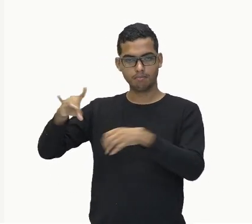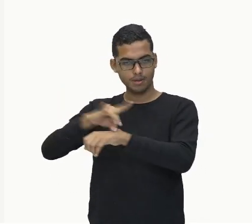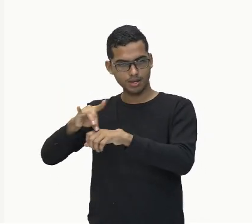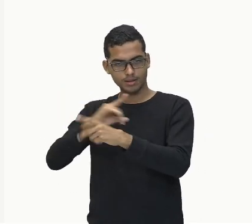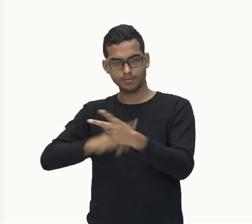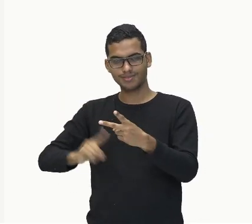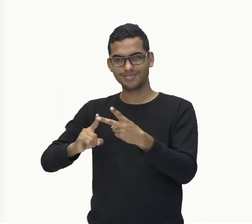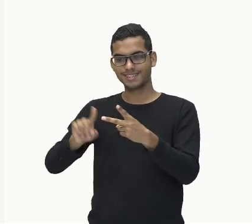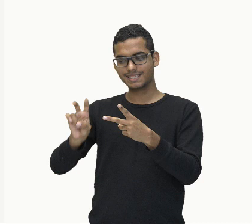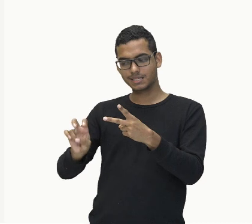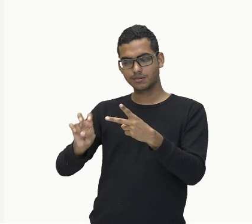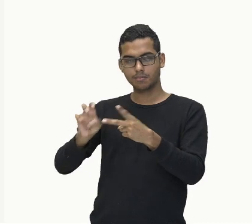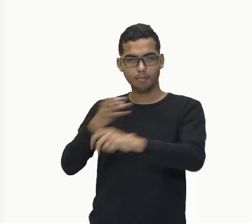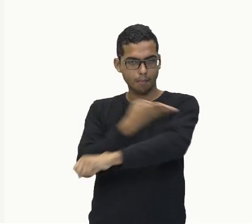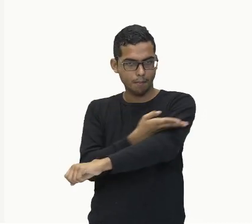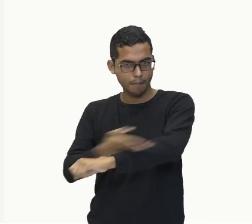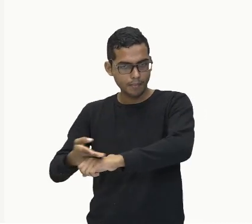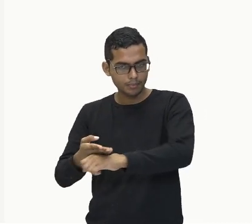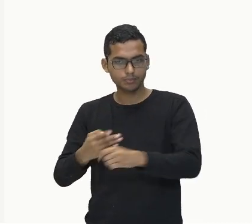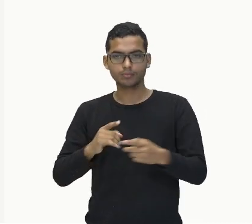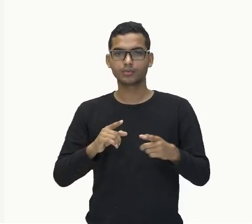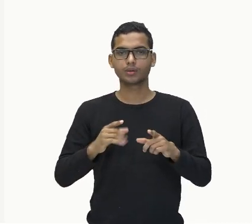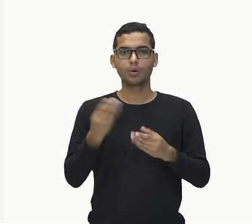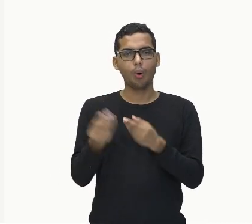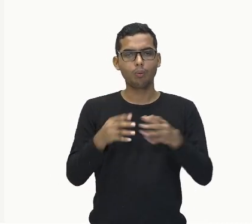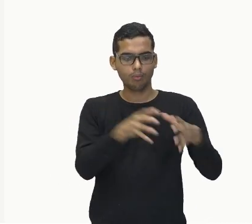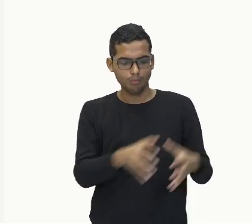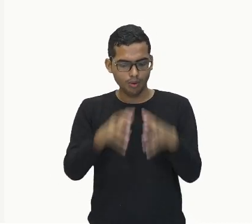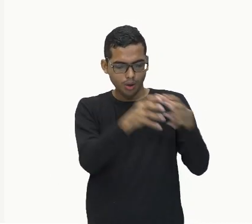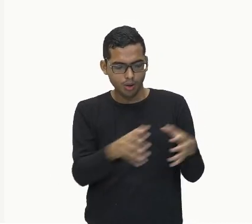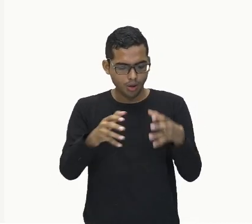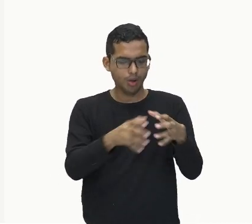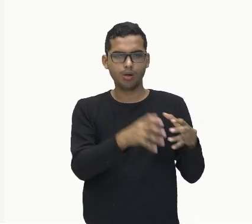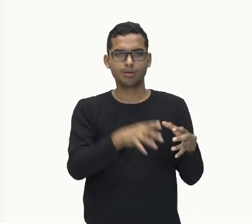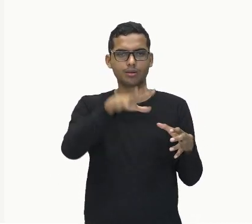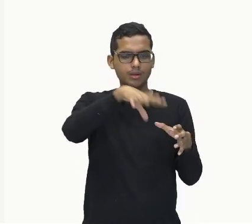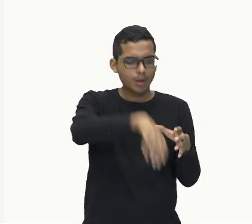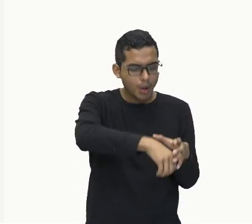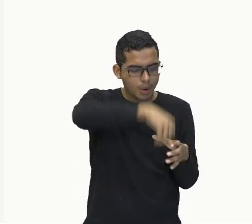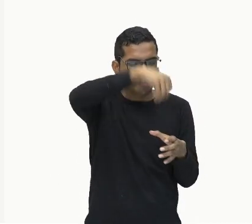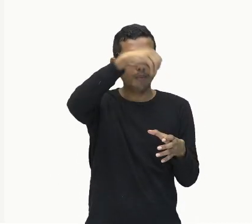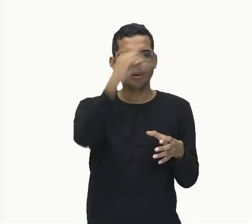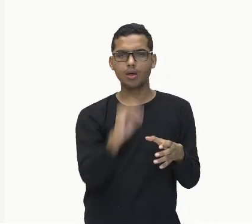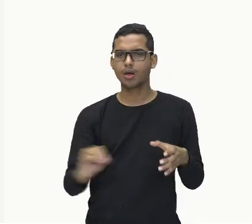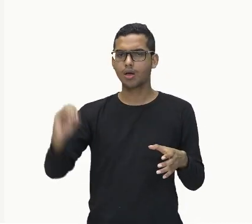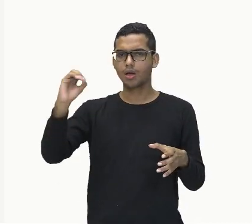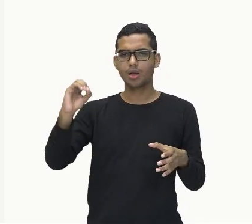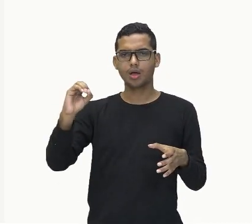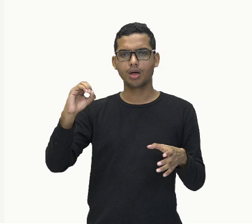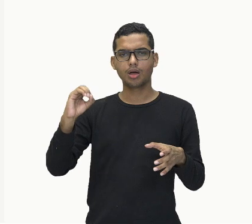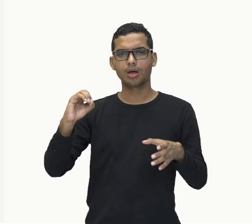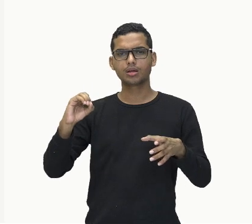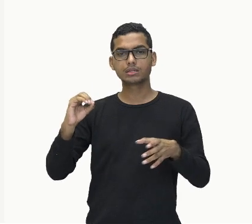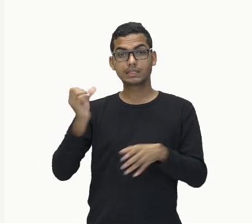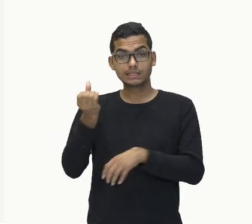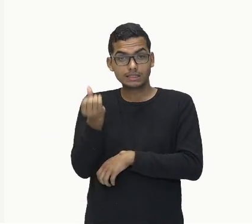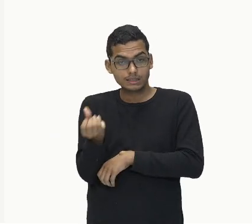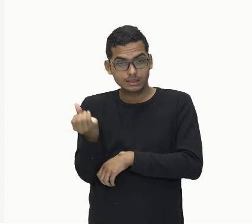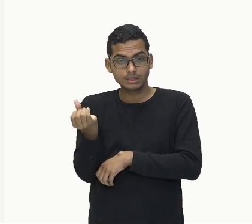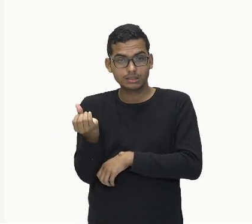bolas da urna, das quais 2 são brancas? Então, nós temos aí duas situações. Nós temos 12 bolas no